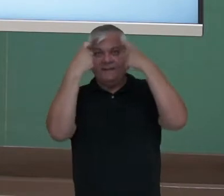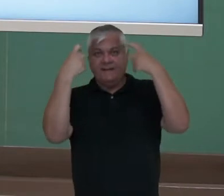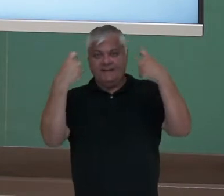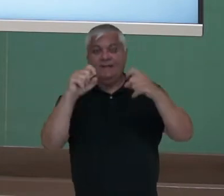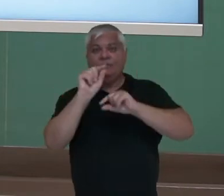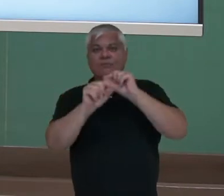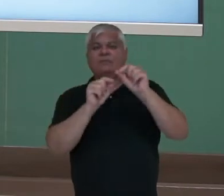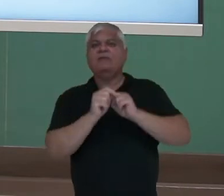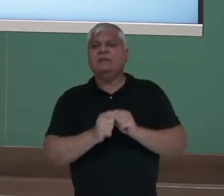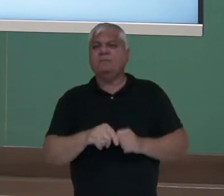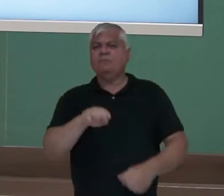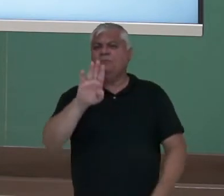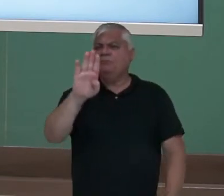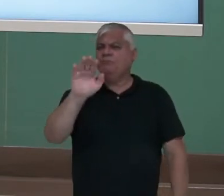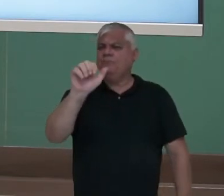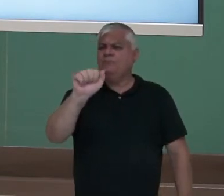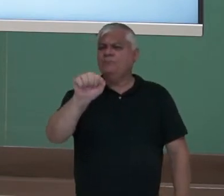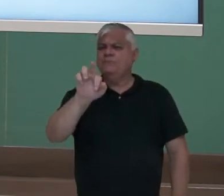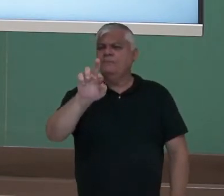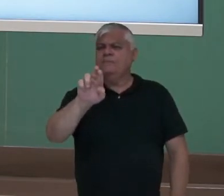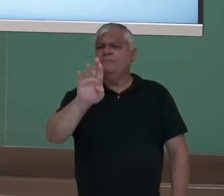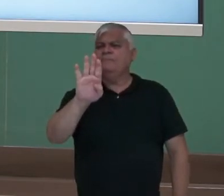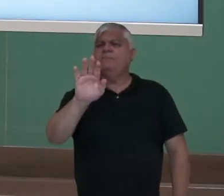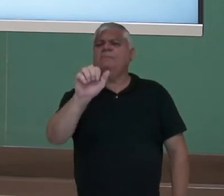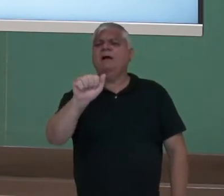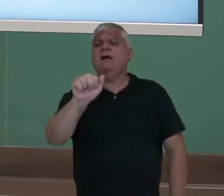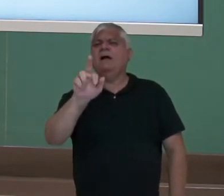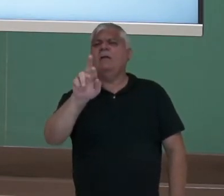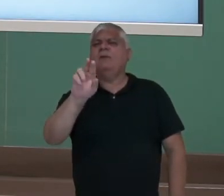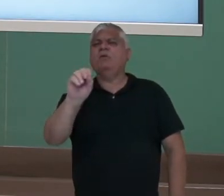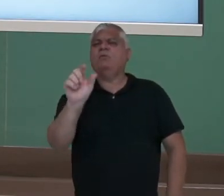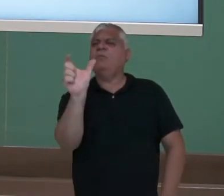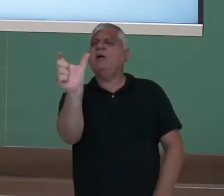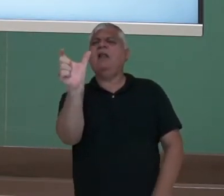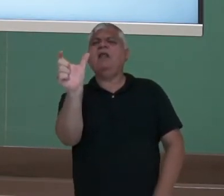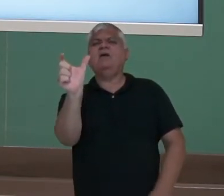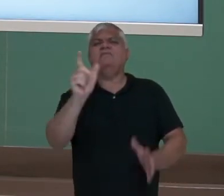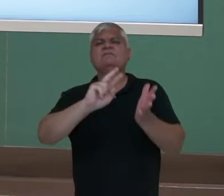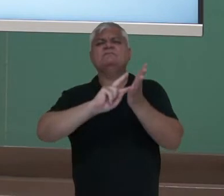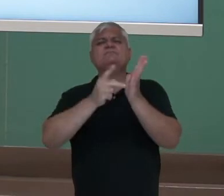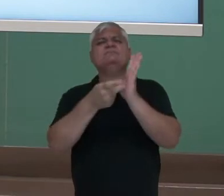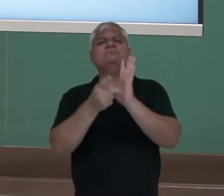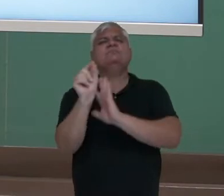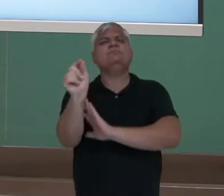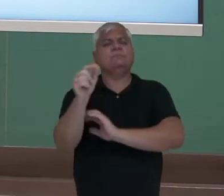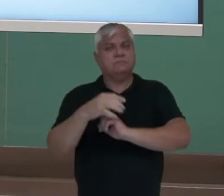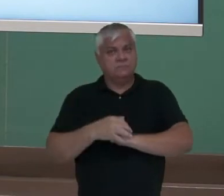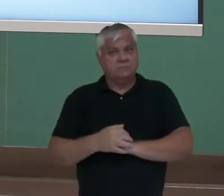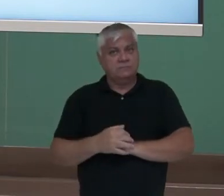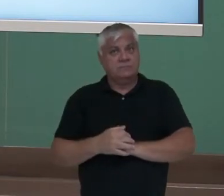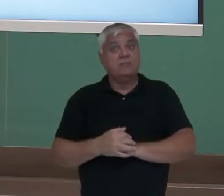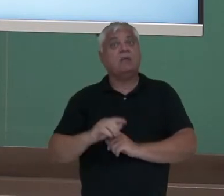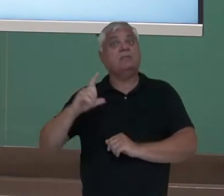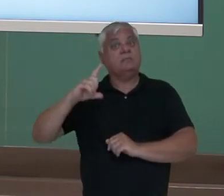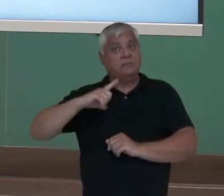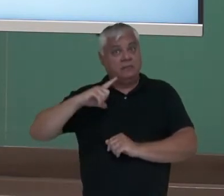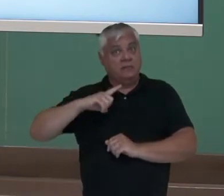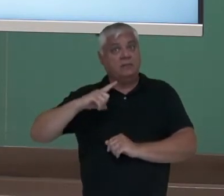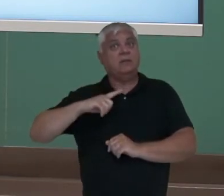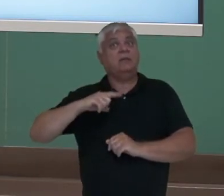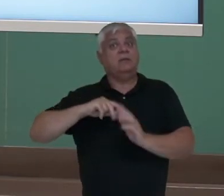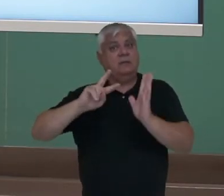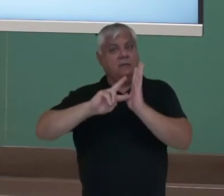né, porque a gente precisa pensar no significado, né. A palavra bárbara, né, muitas vezes tem uma